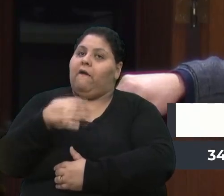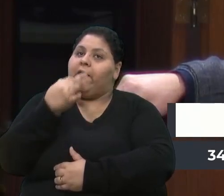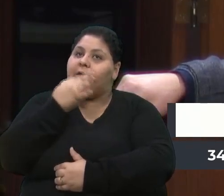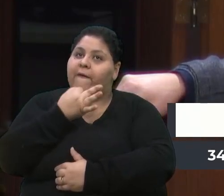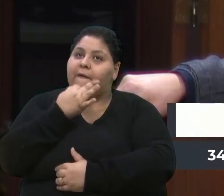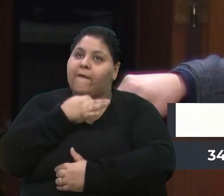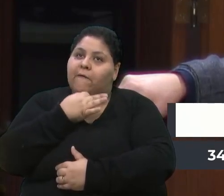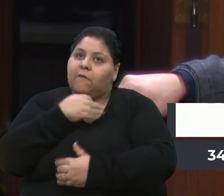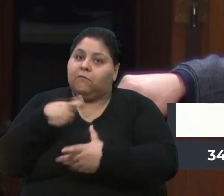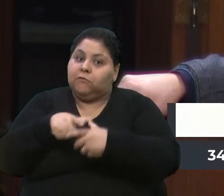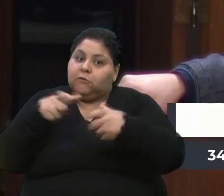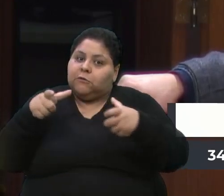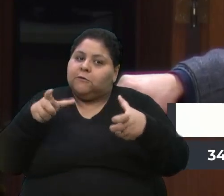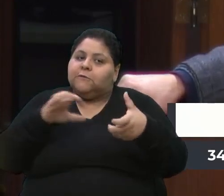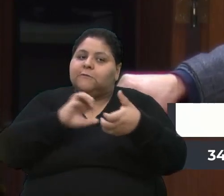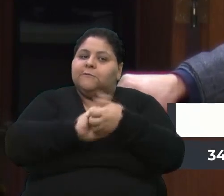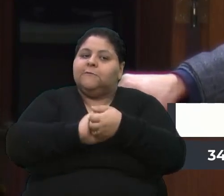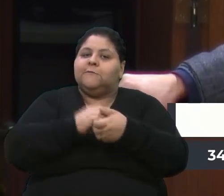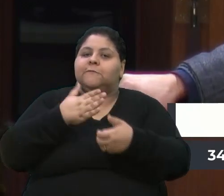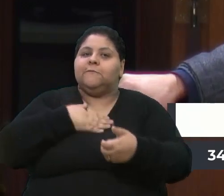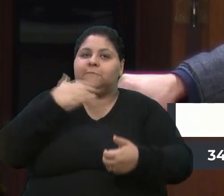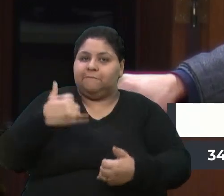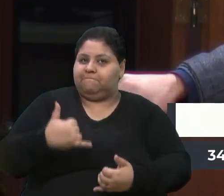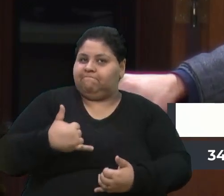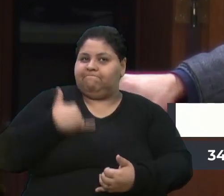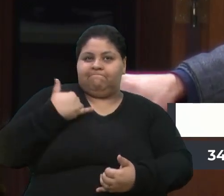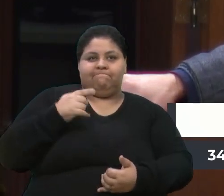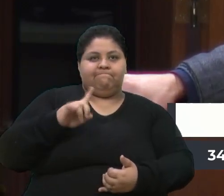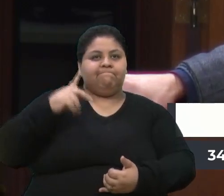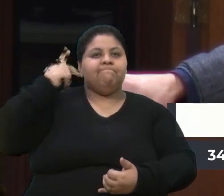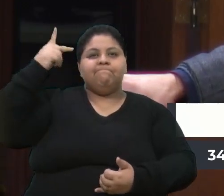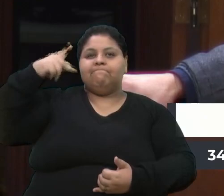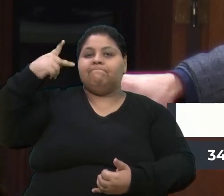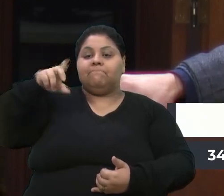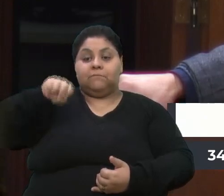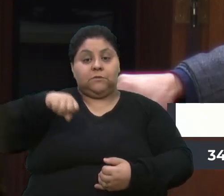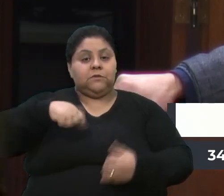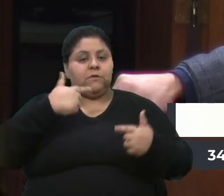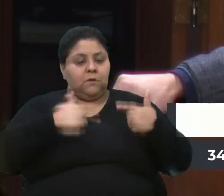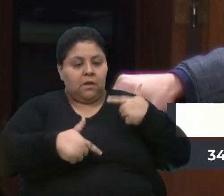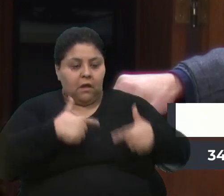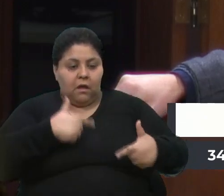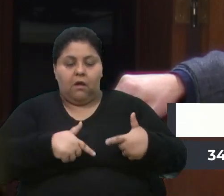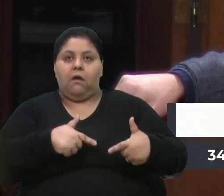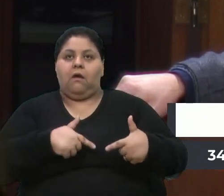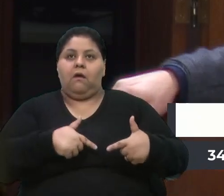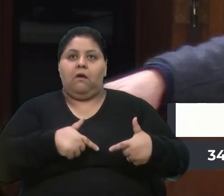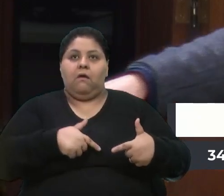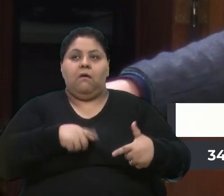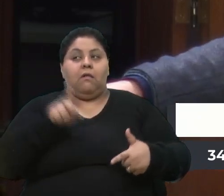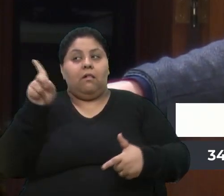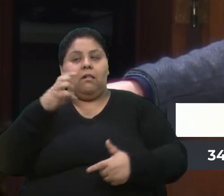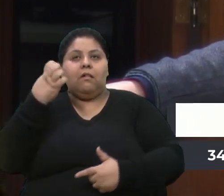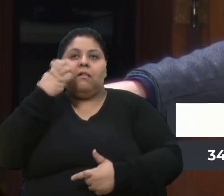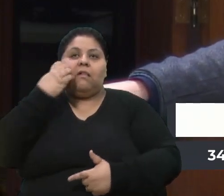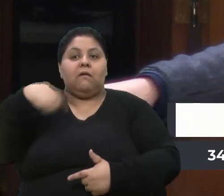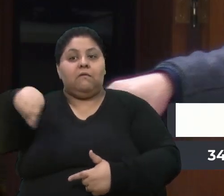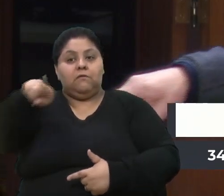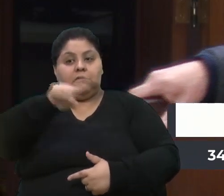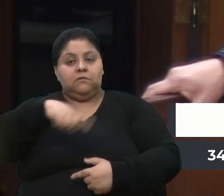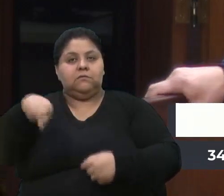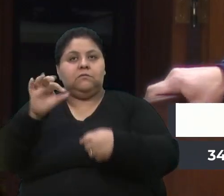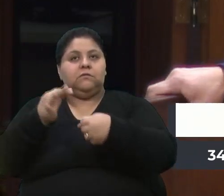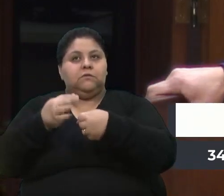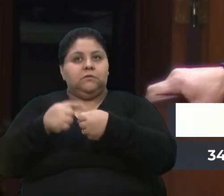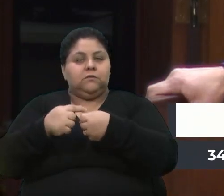parceiro que eu tenho orgulho, não é politiqueiro, trabalha para o bem comum daquela Ana Rec e da nossa cidade de Caxias do